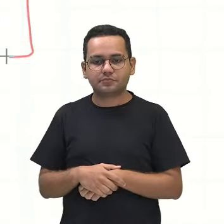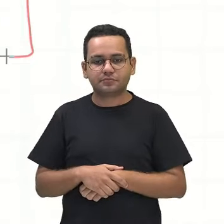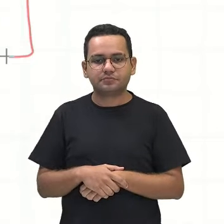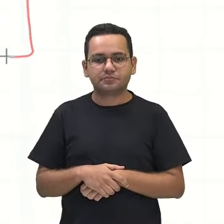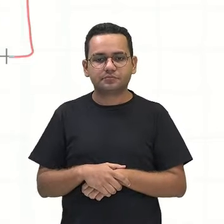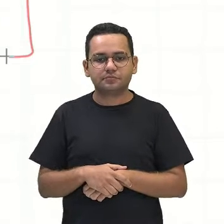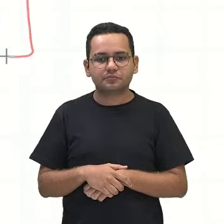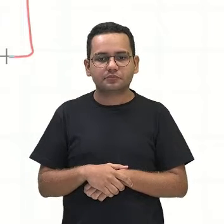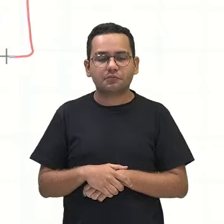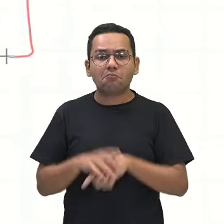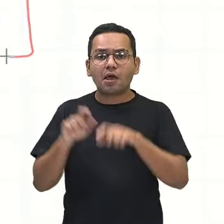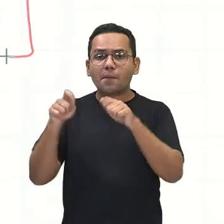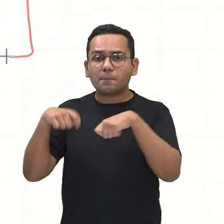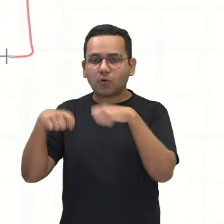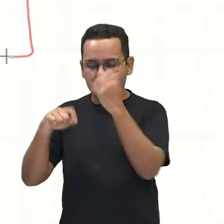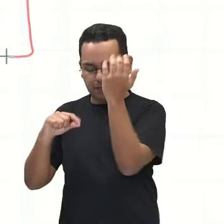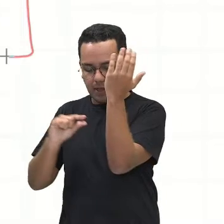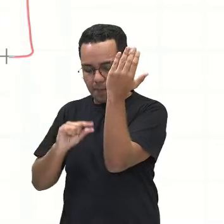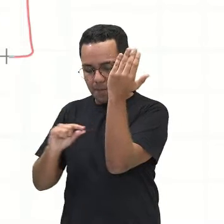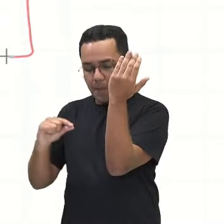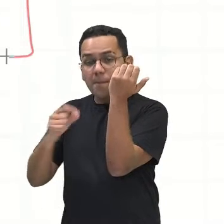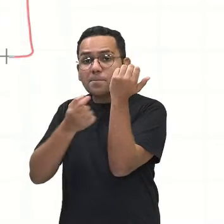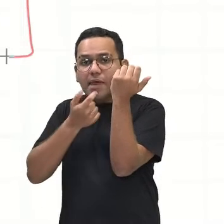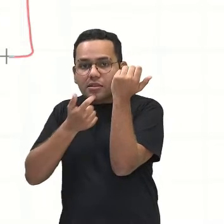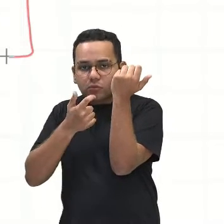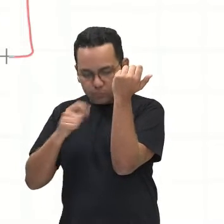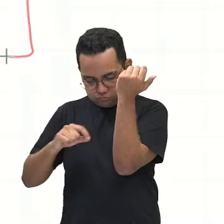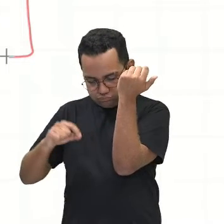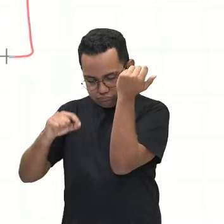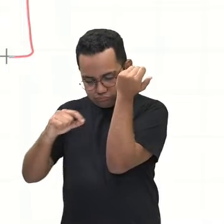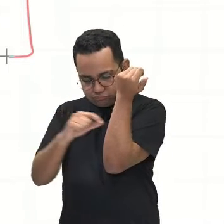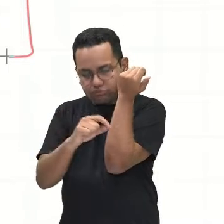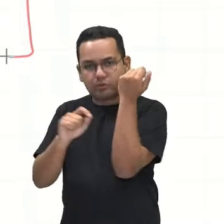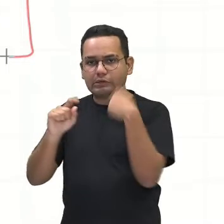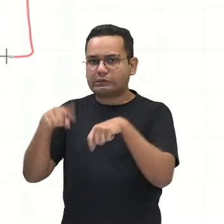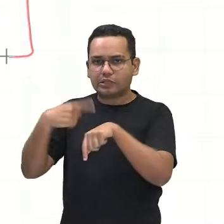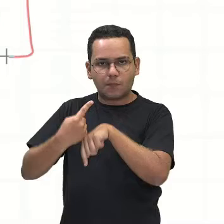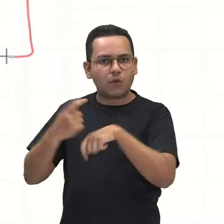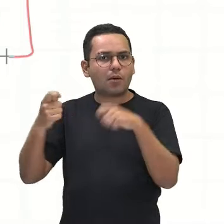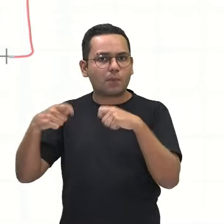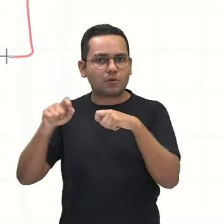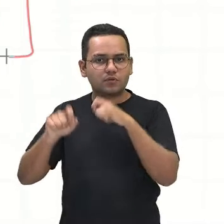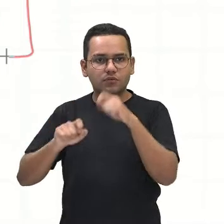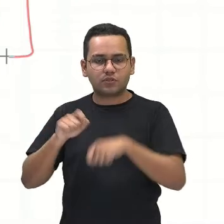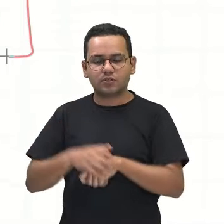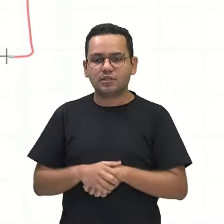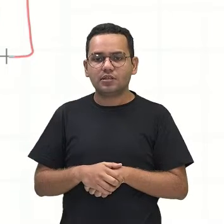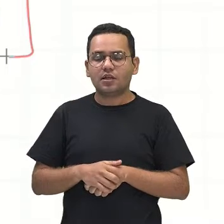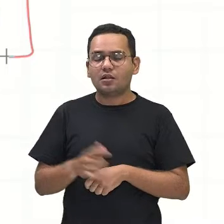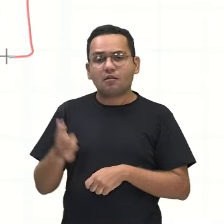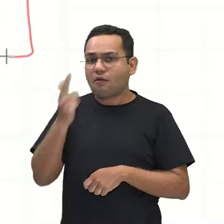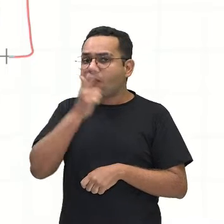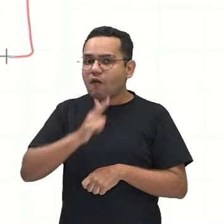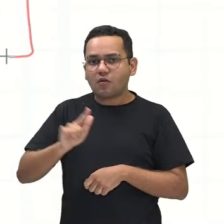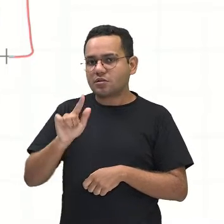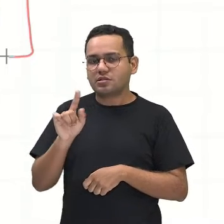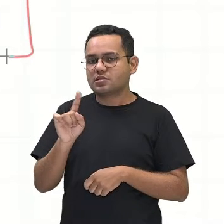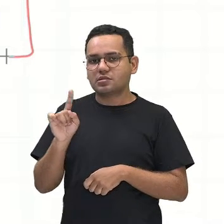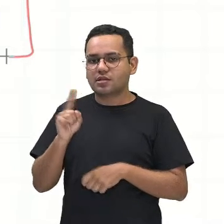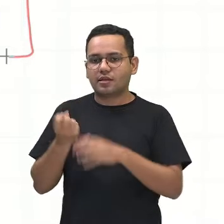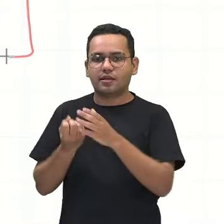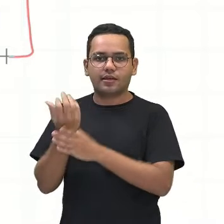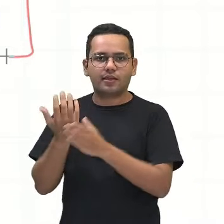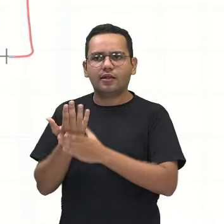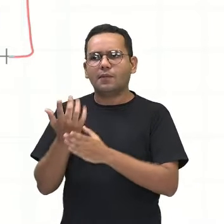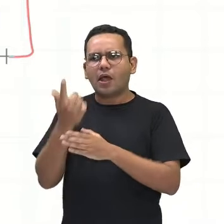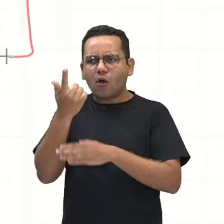planta e, a partir dali, ele pode ser dispersado também. Se não germinar, ele pode ser dispersado por outro